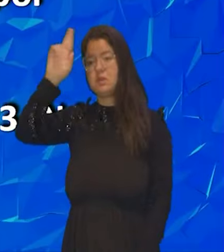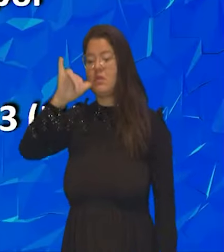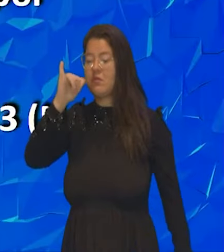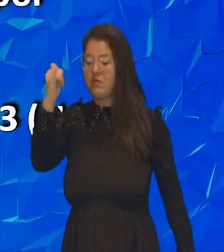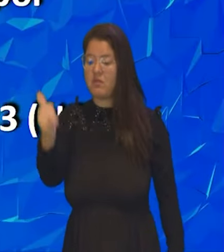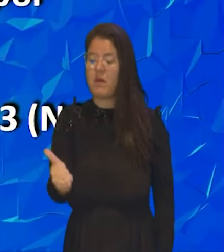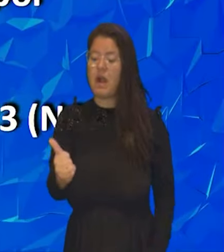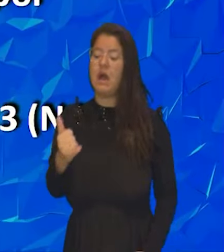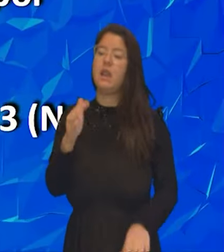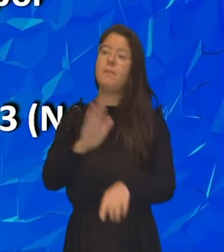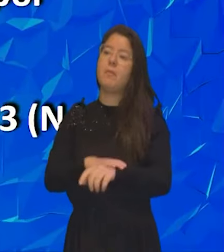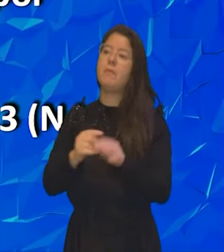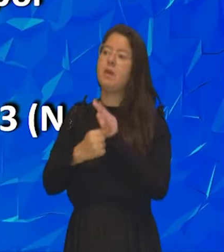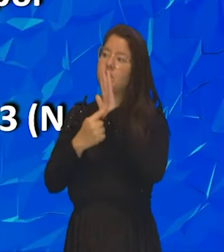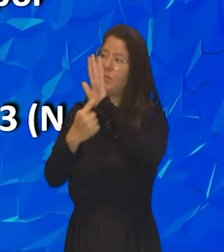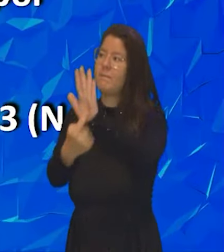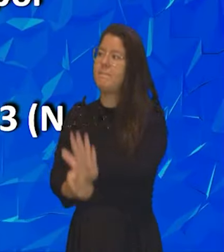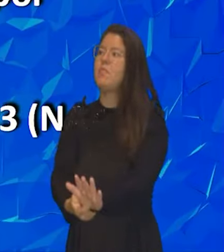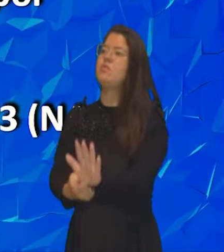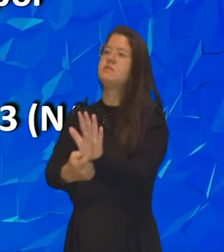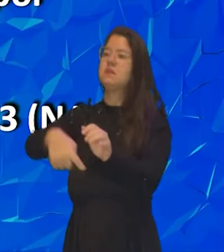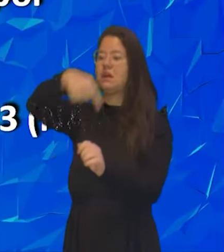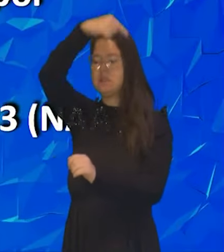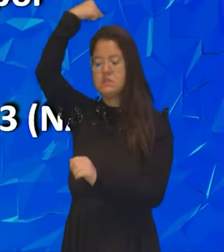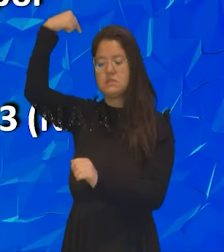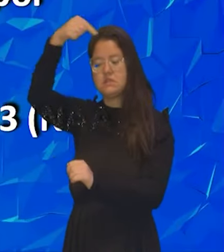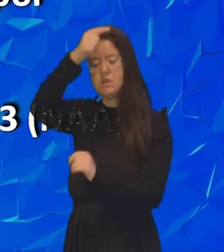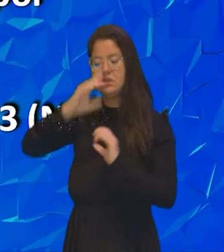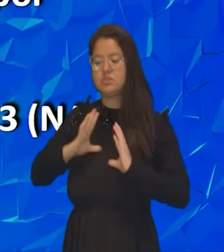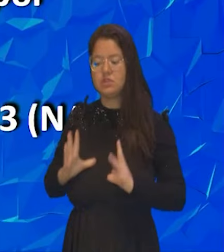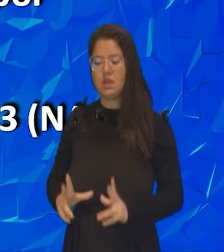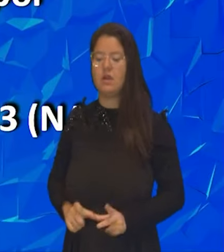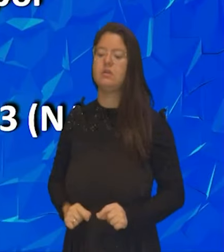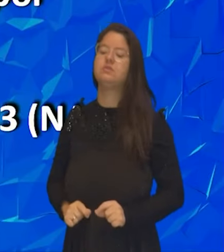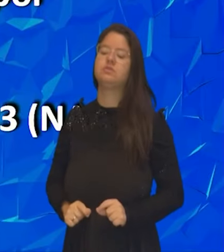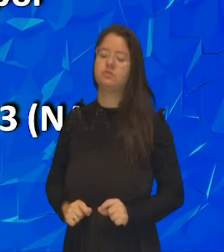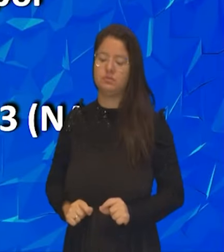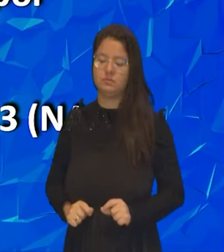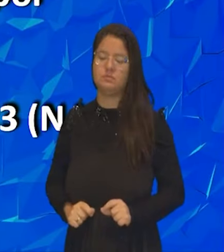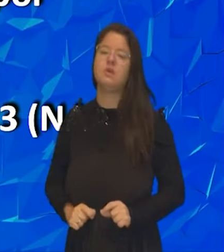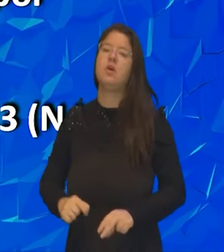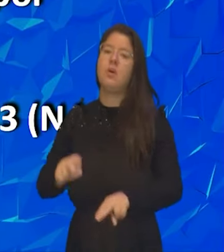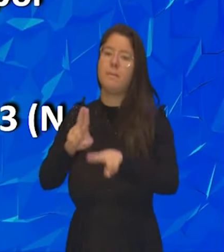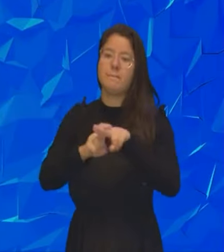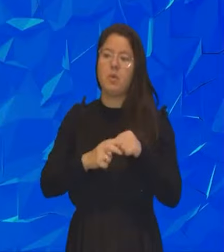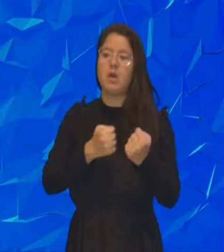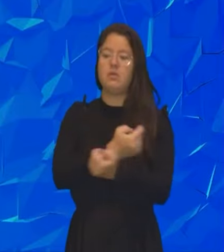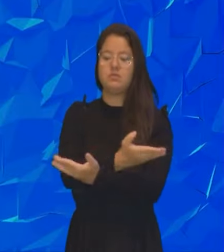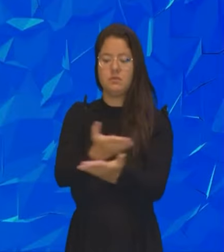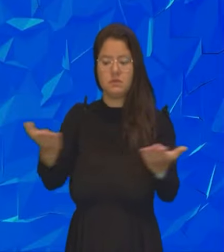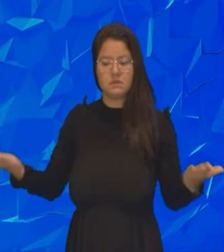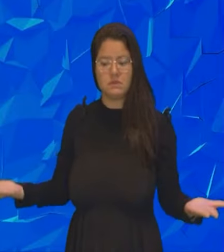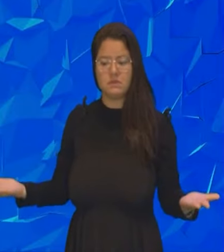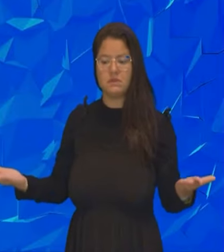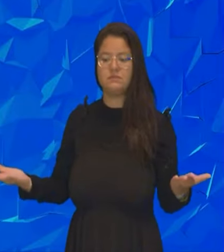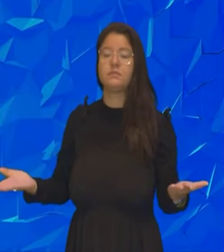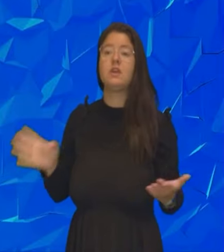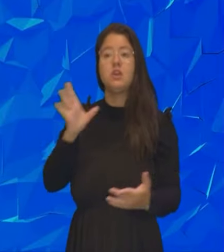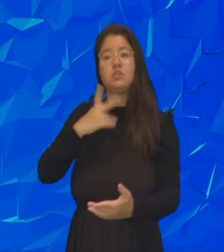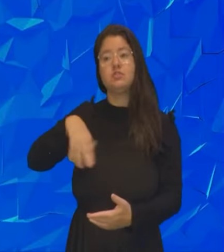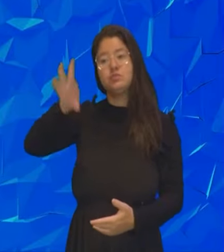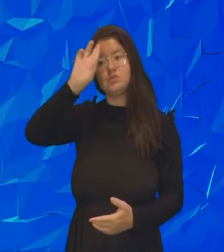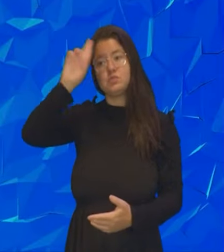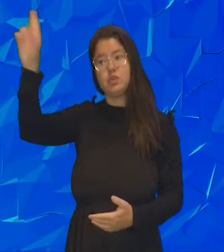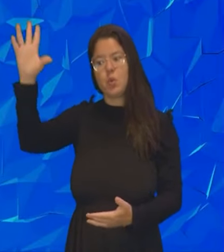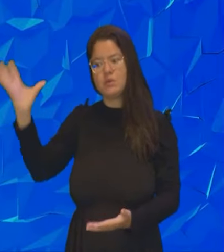eu manifestar a minha santidade diante delas por meio de vocês. Eu os tirei do meio